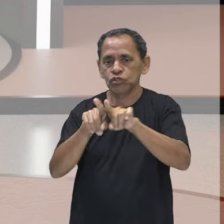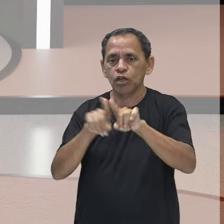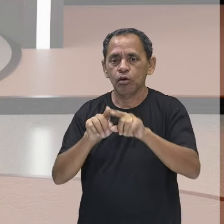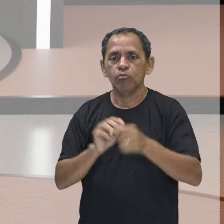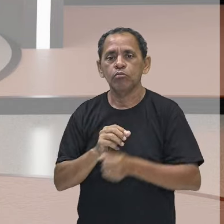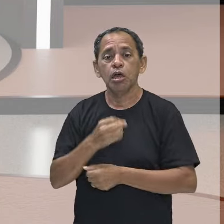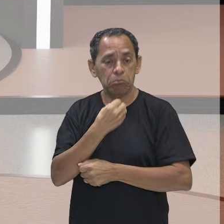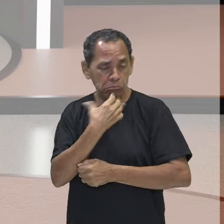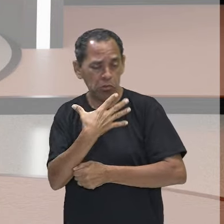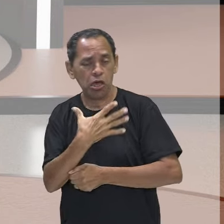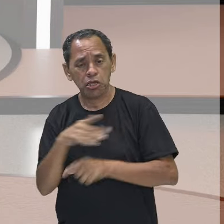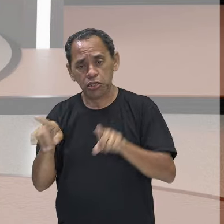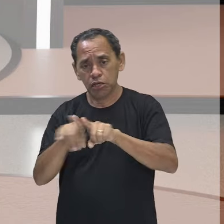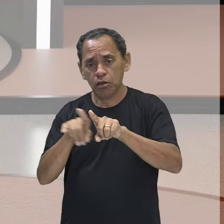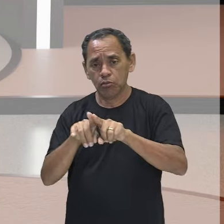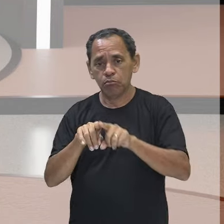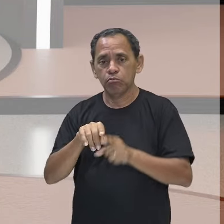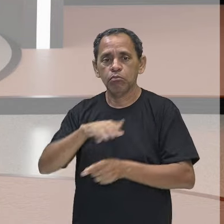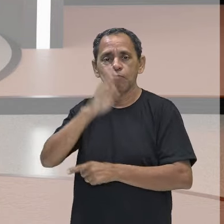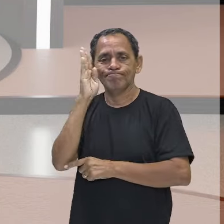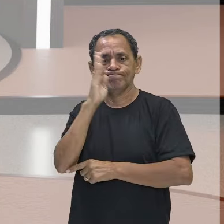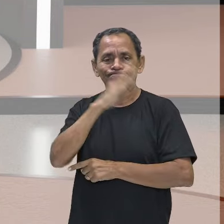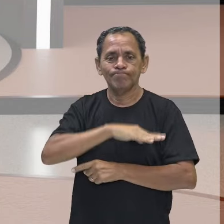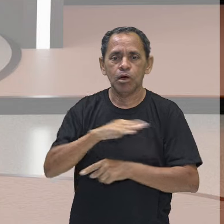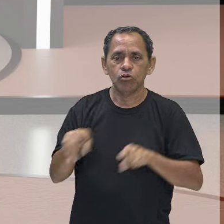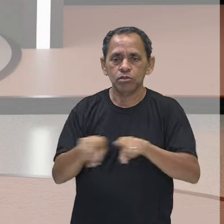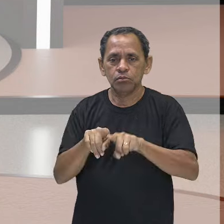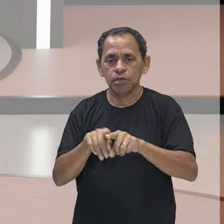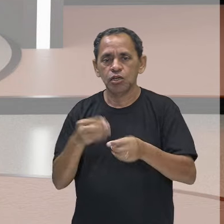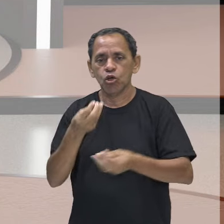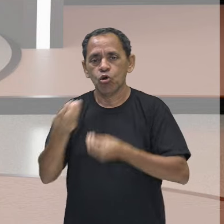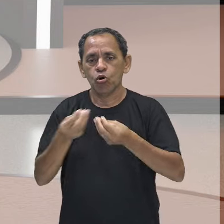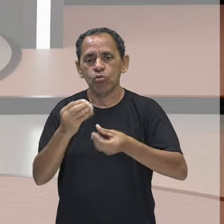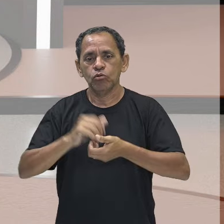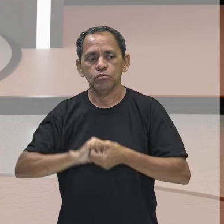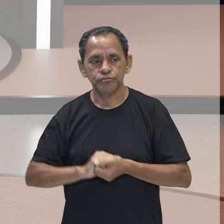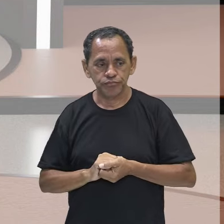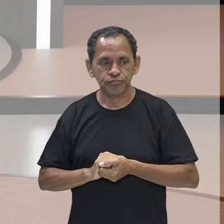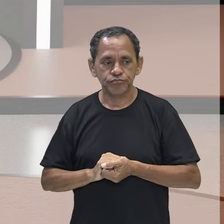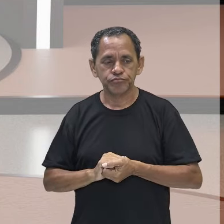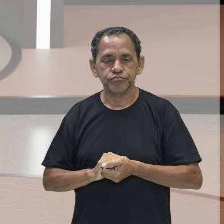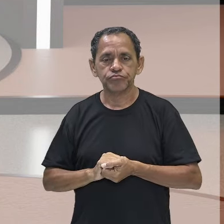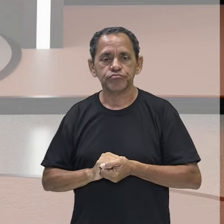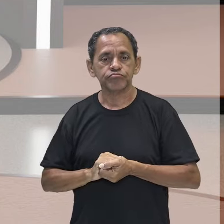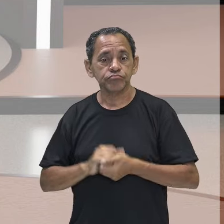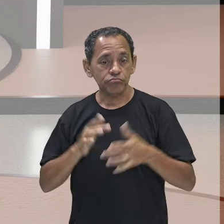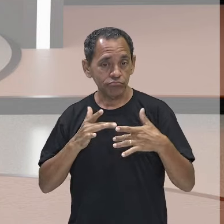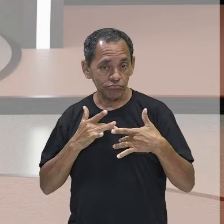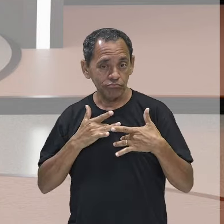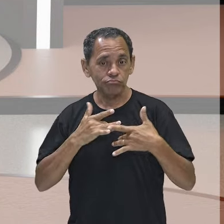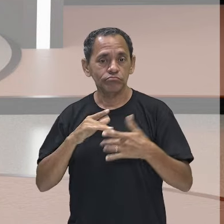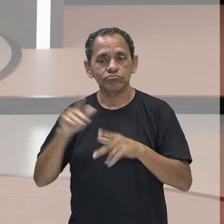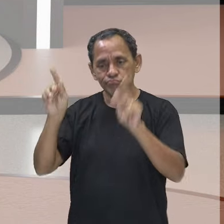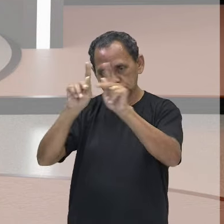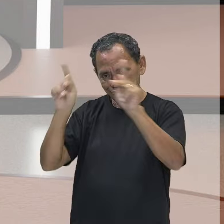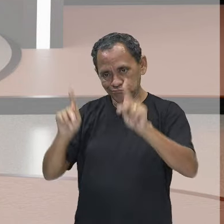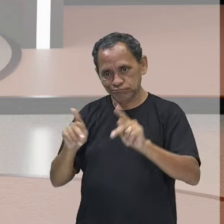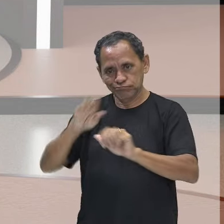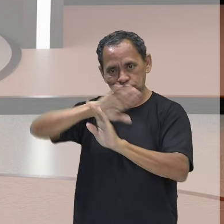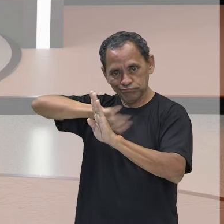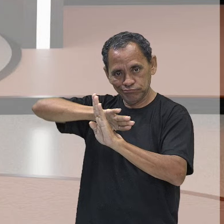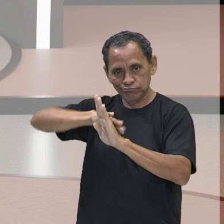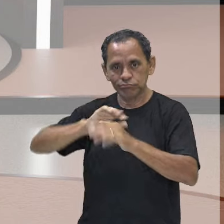promotor de civilizações, ele também era legislador e amante da paz. Dionísio era o seu nome dentro